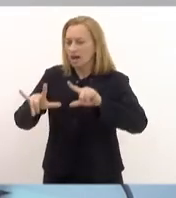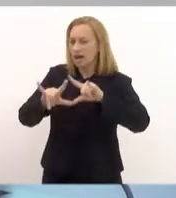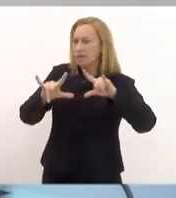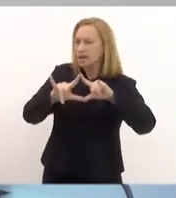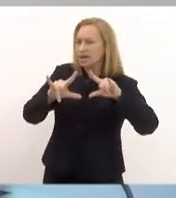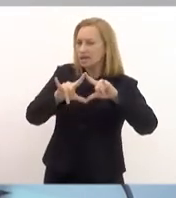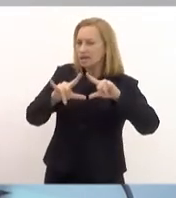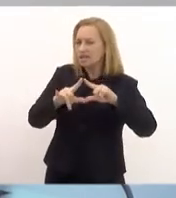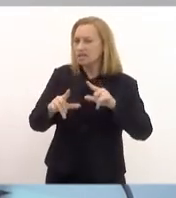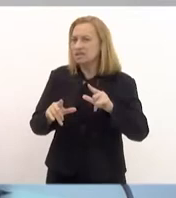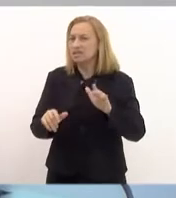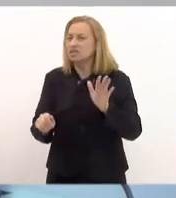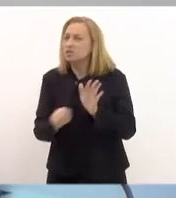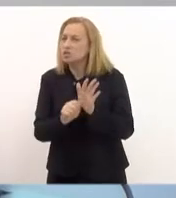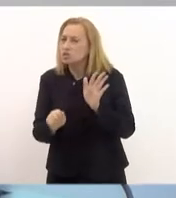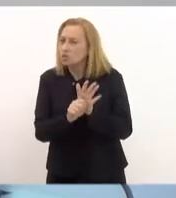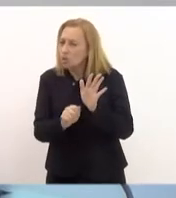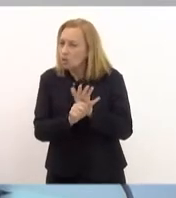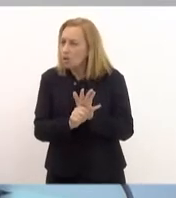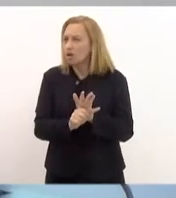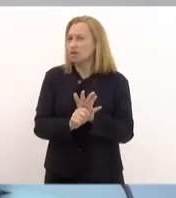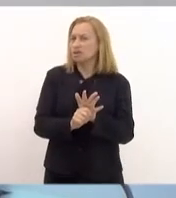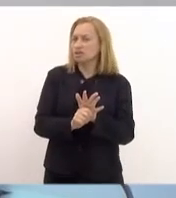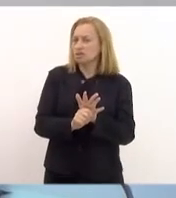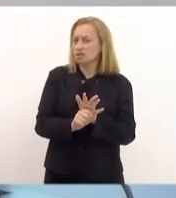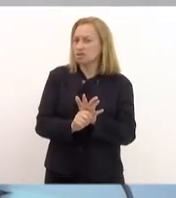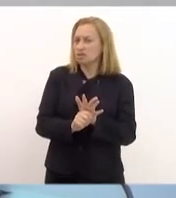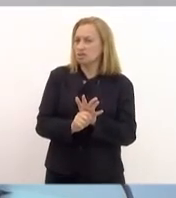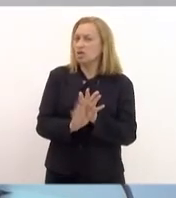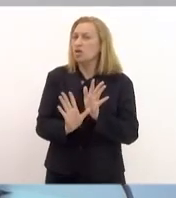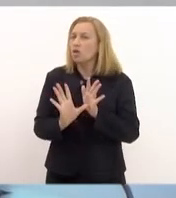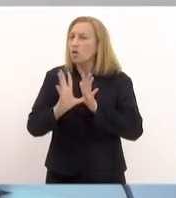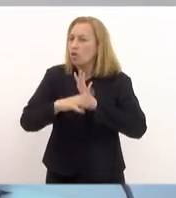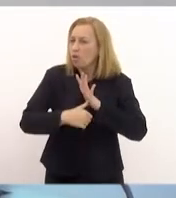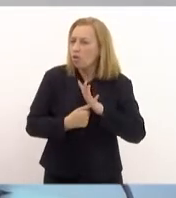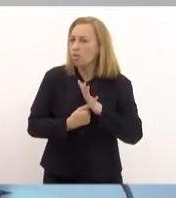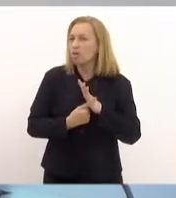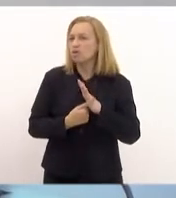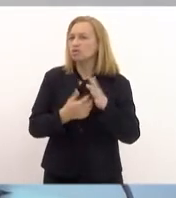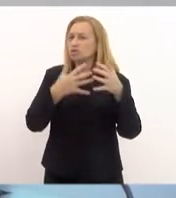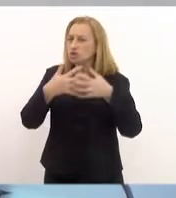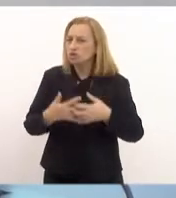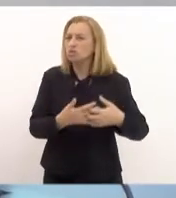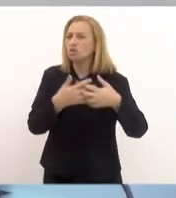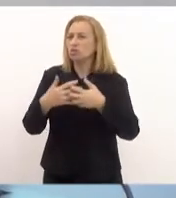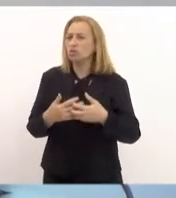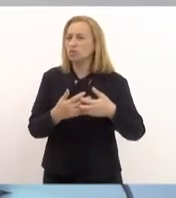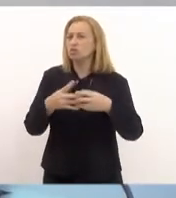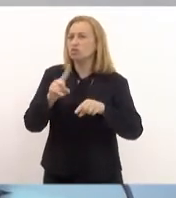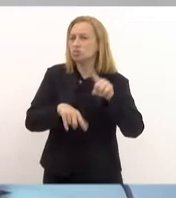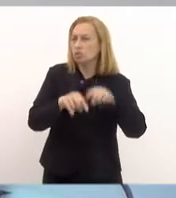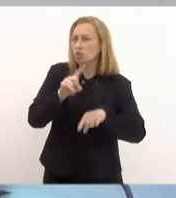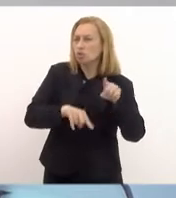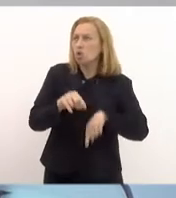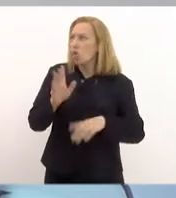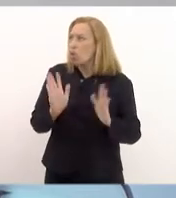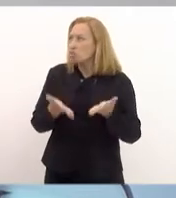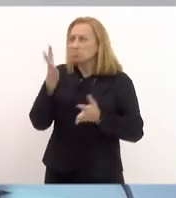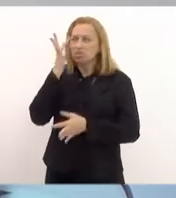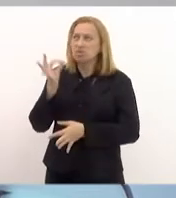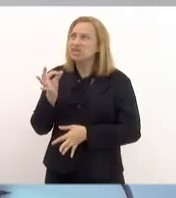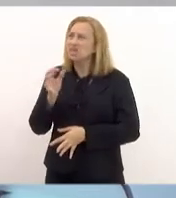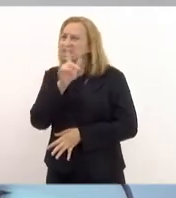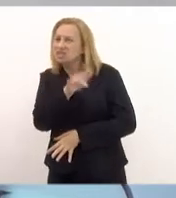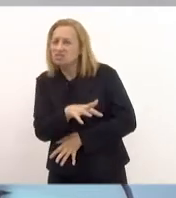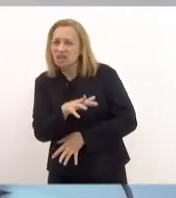pelos... que está ligado às milícias, aos saltantes de carga. Né? E hoje eu não sei nem se tem diferença entre